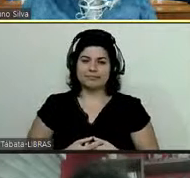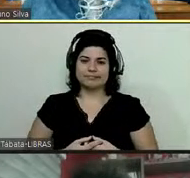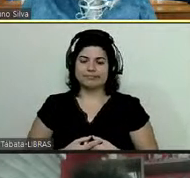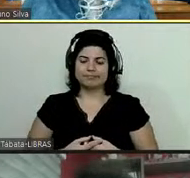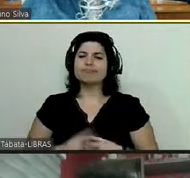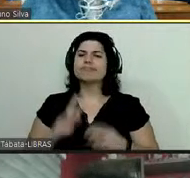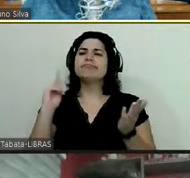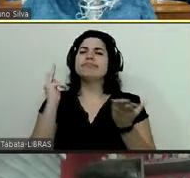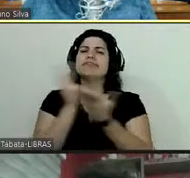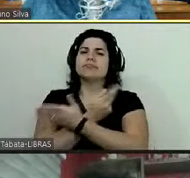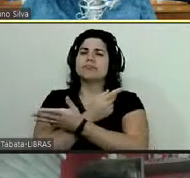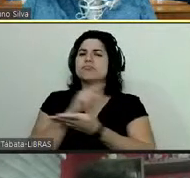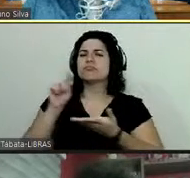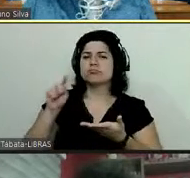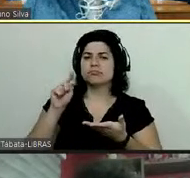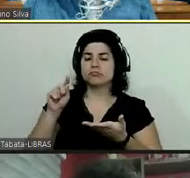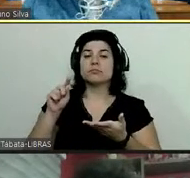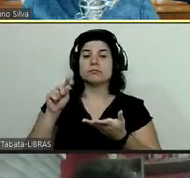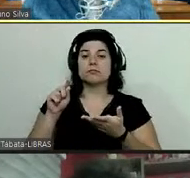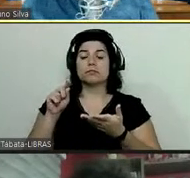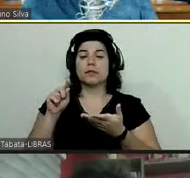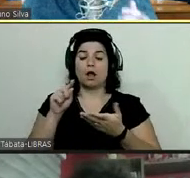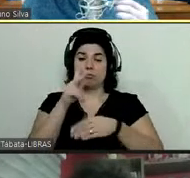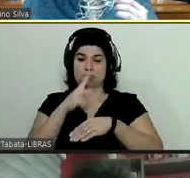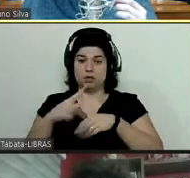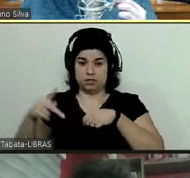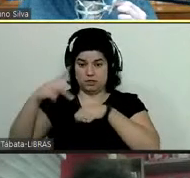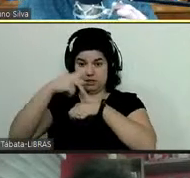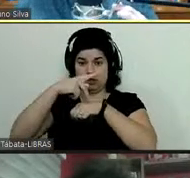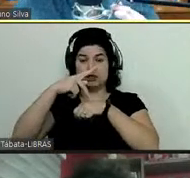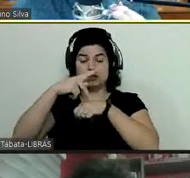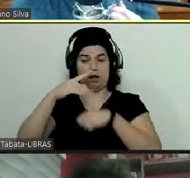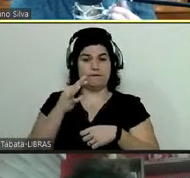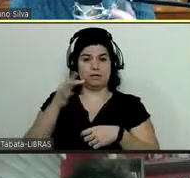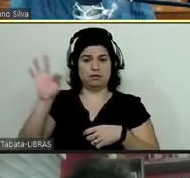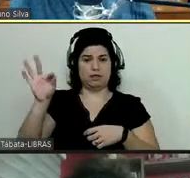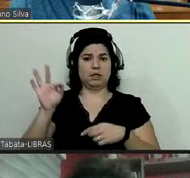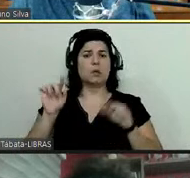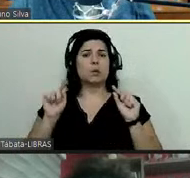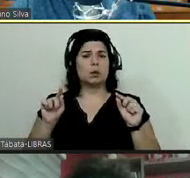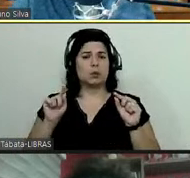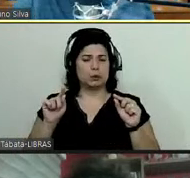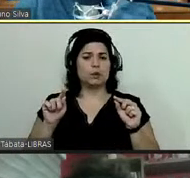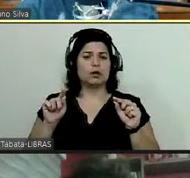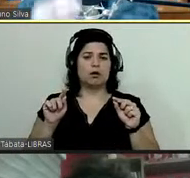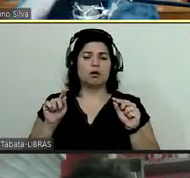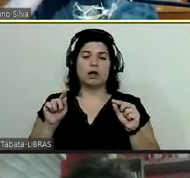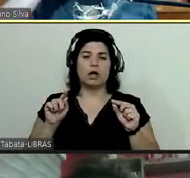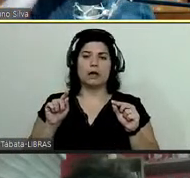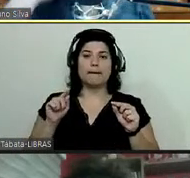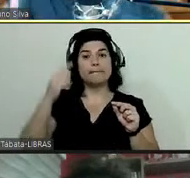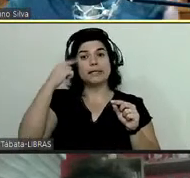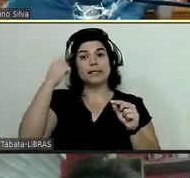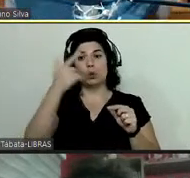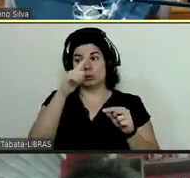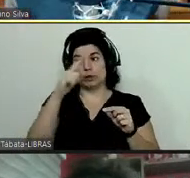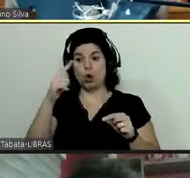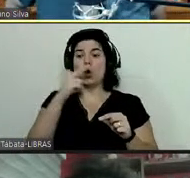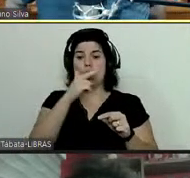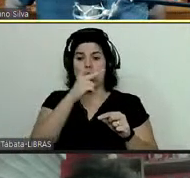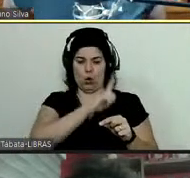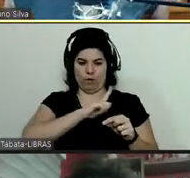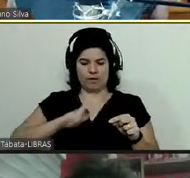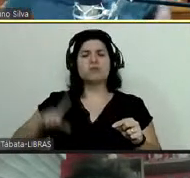essa forma de organização de estados Federados essa lógica que eu tô falando para vocês não quer dizer que não haja governos nacionais a